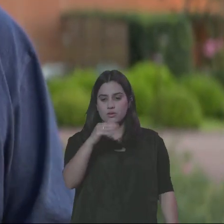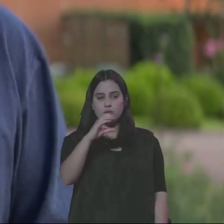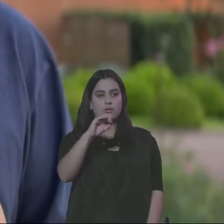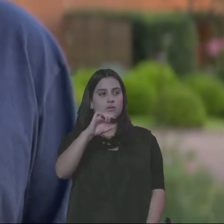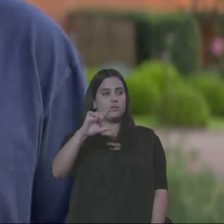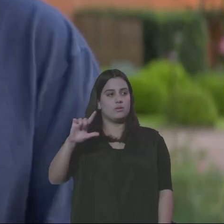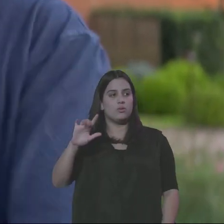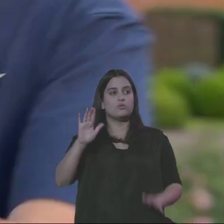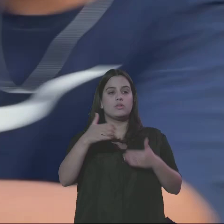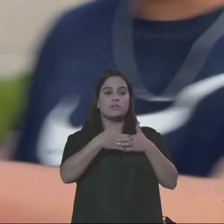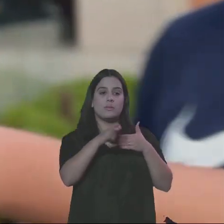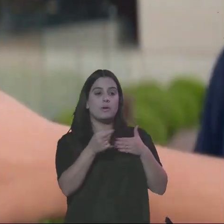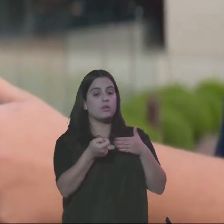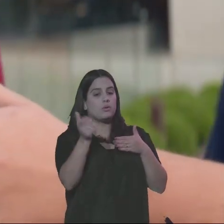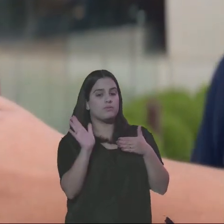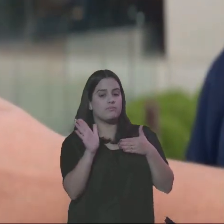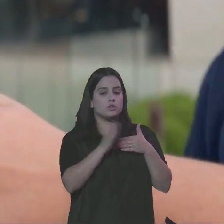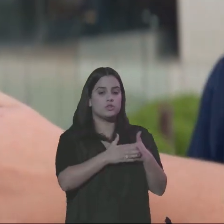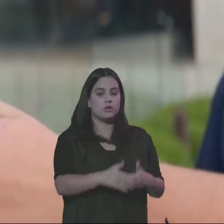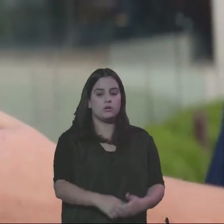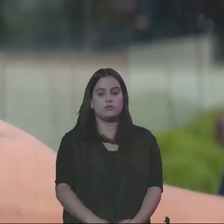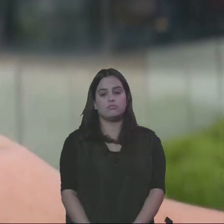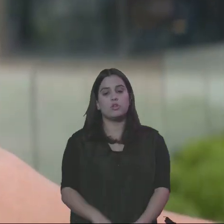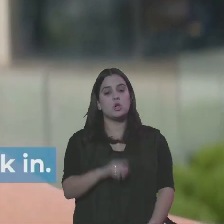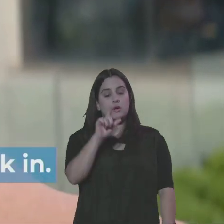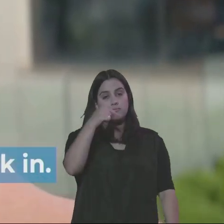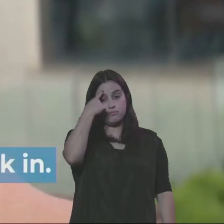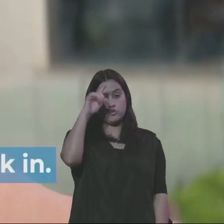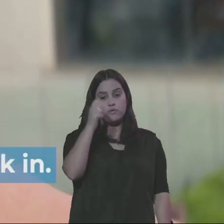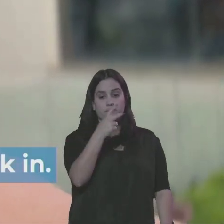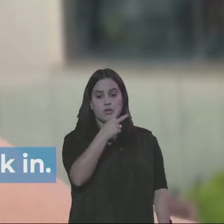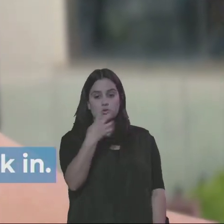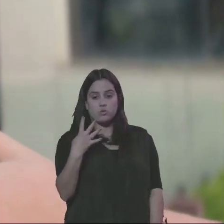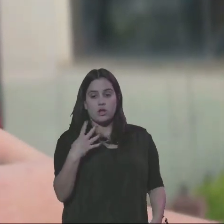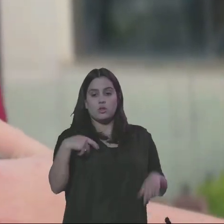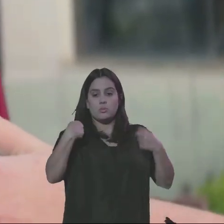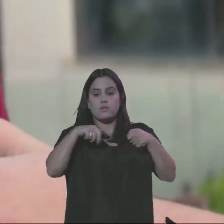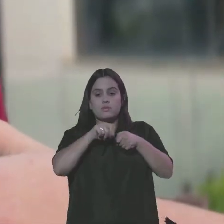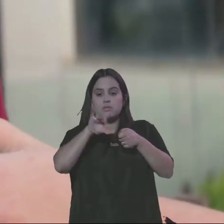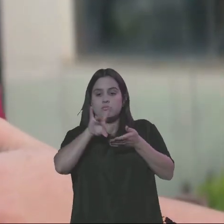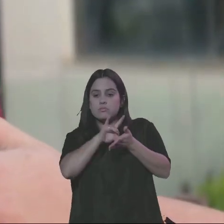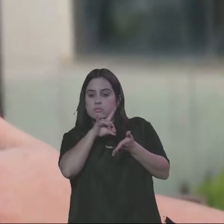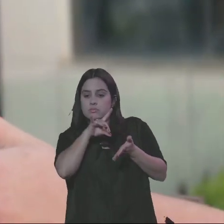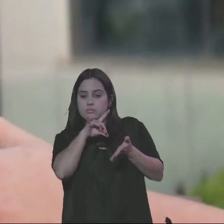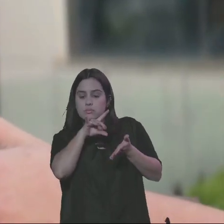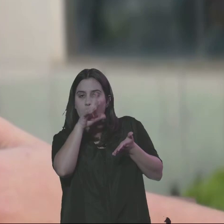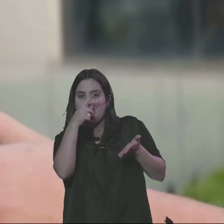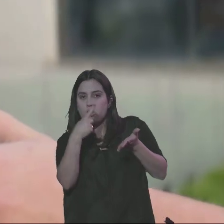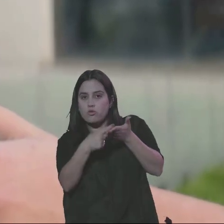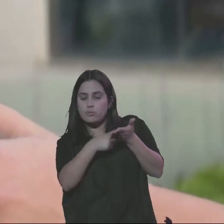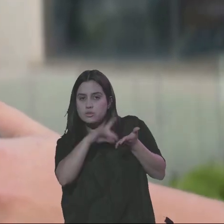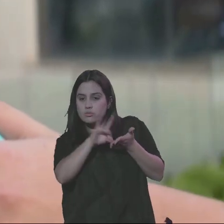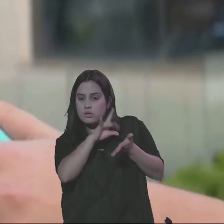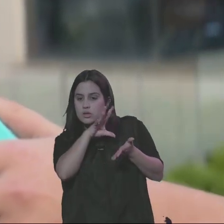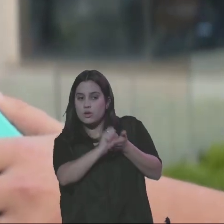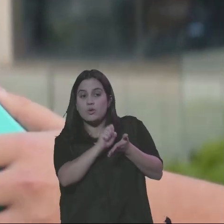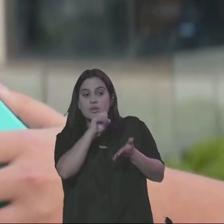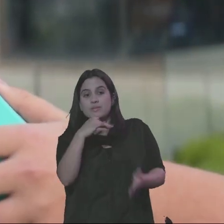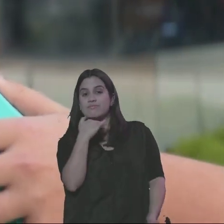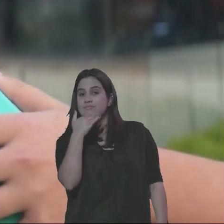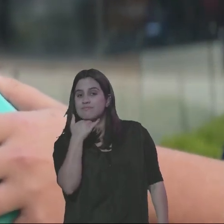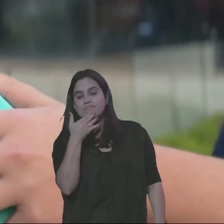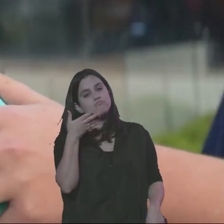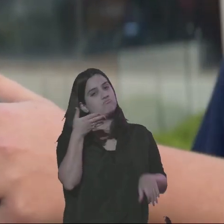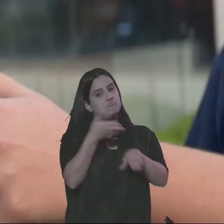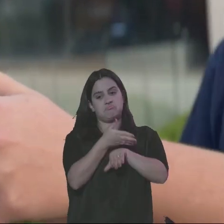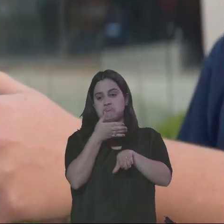aberta e tá quase acabando, hein? Isso mesmo, galera. Dia 24 você tem que estar aqui para fazer o check-in. Se você não vier nesse dia, você não vai conseguir participar. Agora as